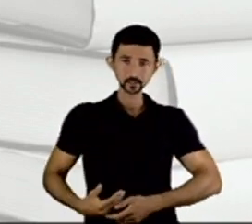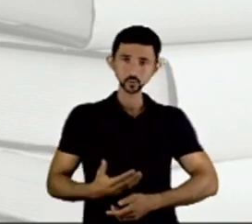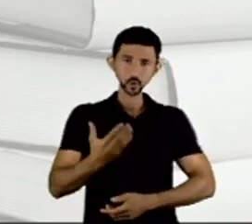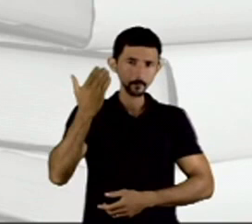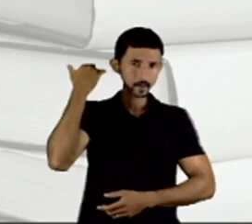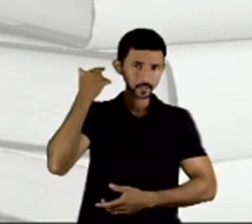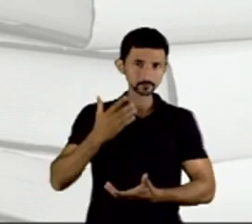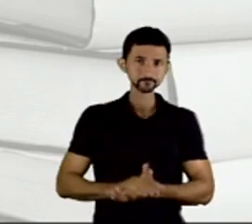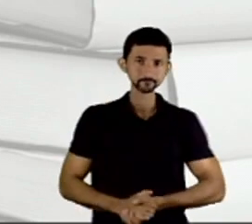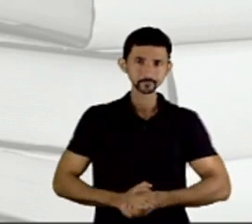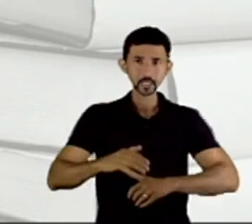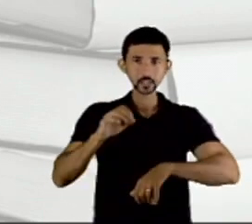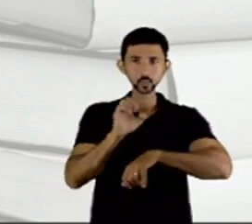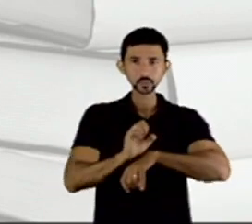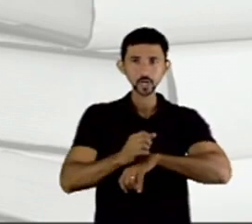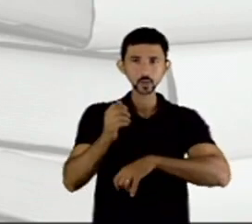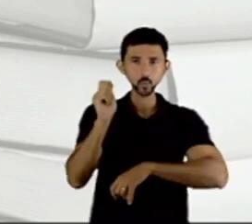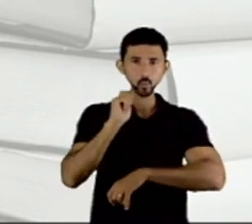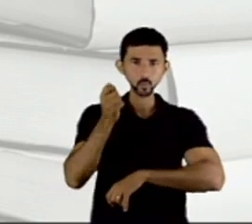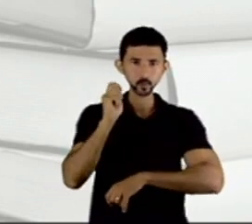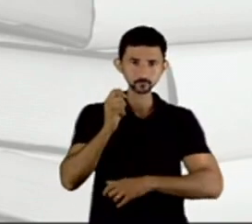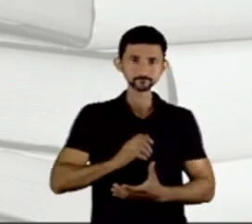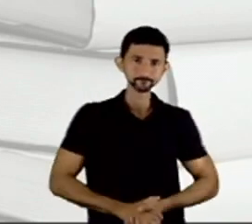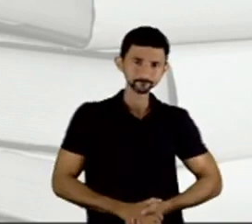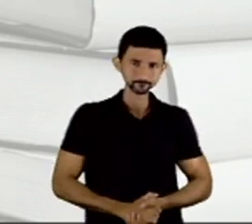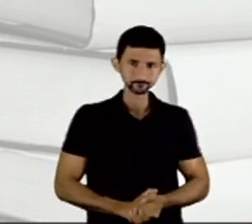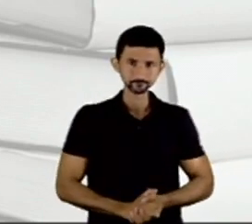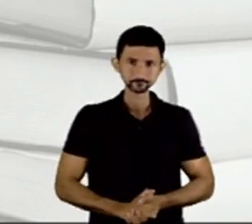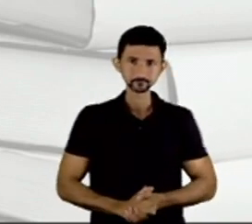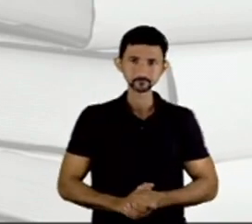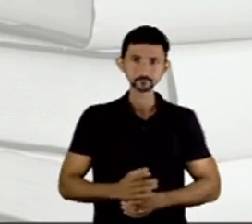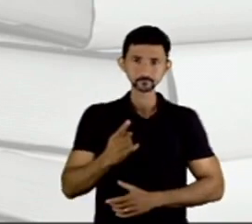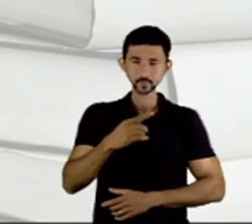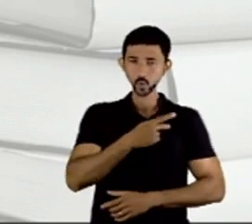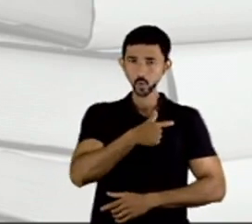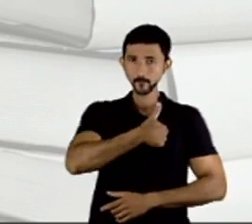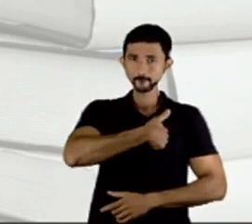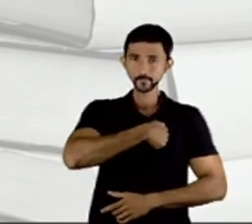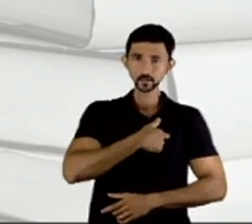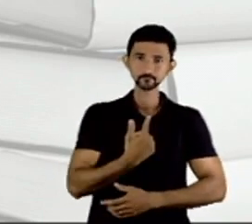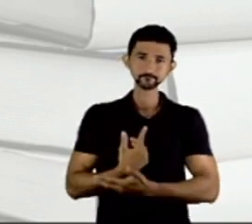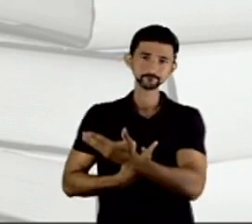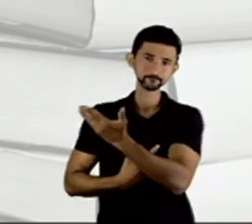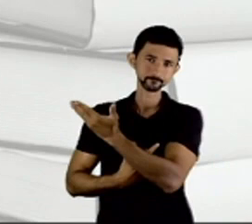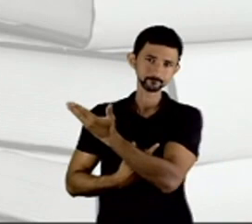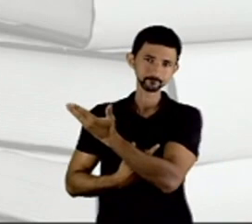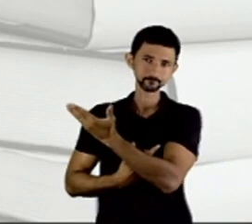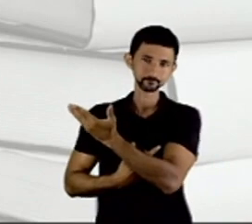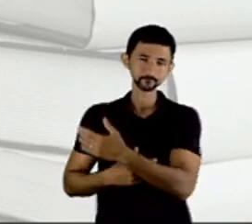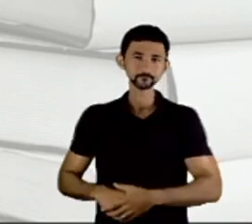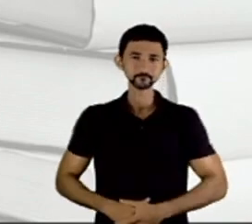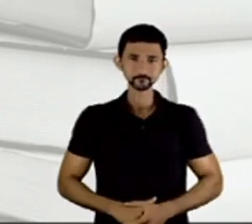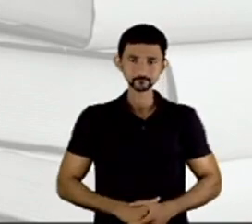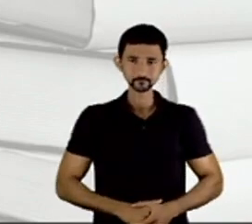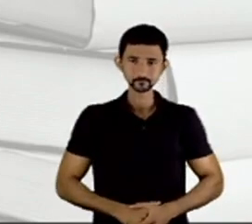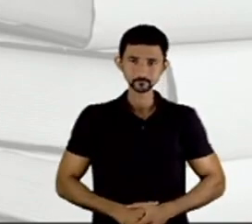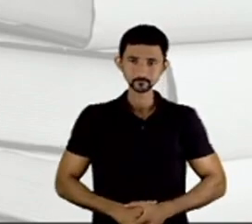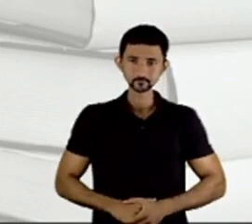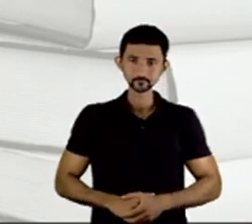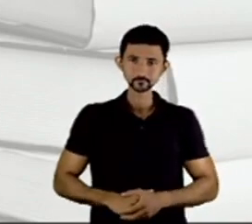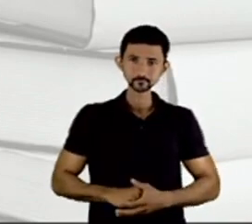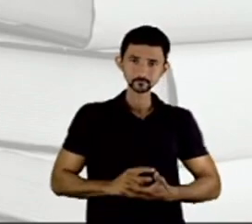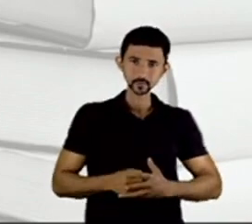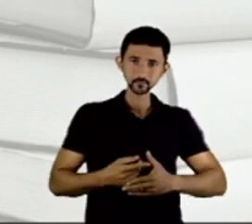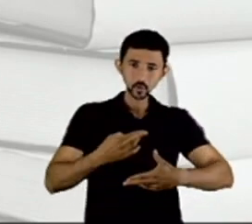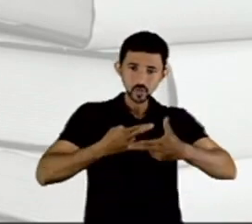do estado do Rio Grande do Sul. Olha aí, gente, Getúlio Vargas, no Palácio do Catete, em 31 de outubro de 1930, alguns dias após